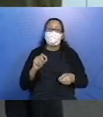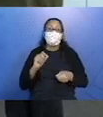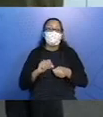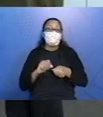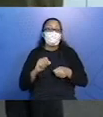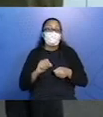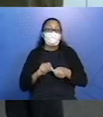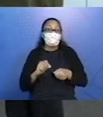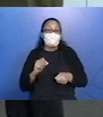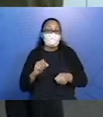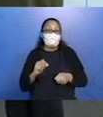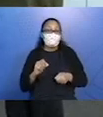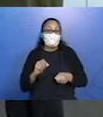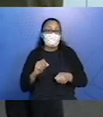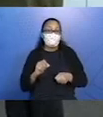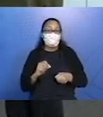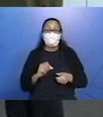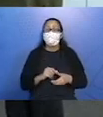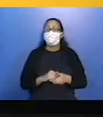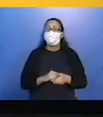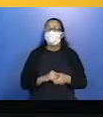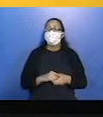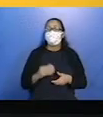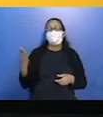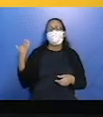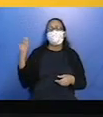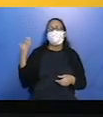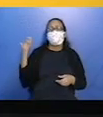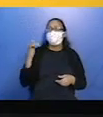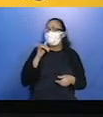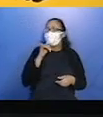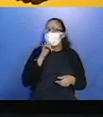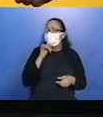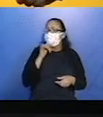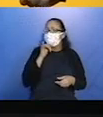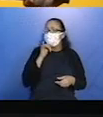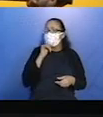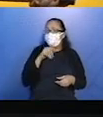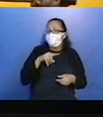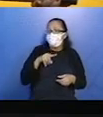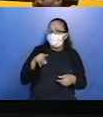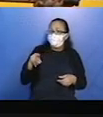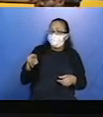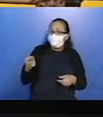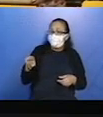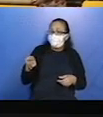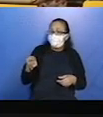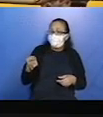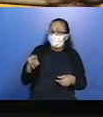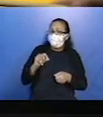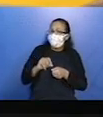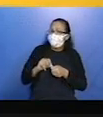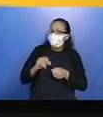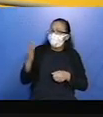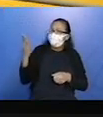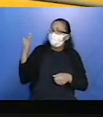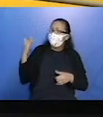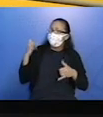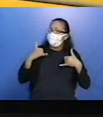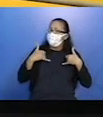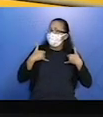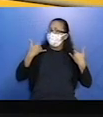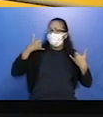fazem aniversário hoje. No passado, elas fizeram